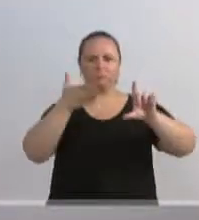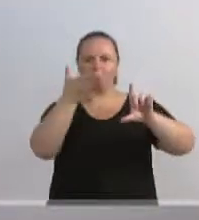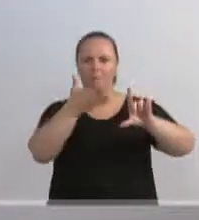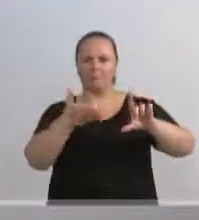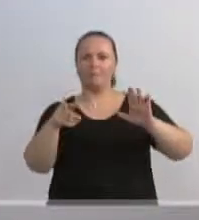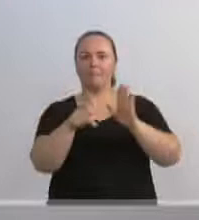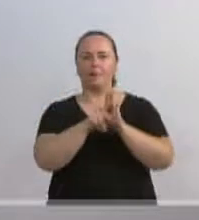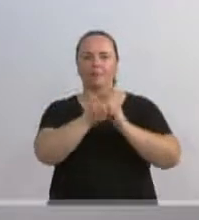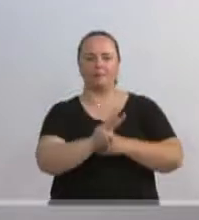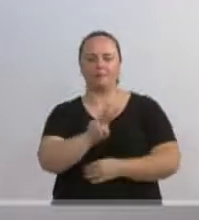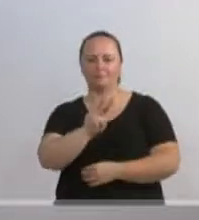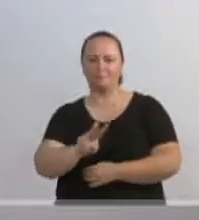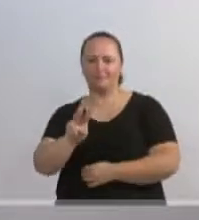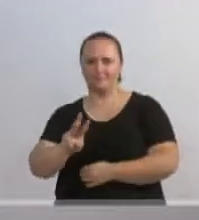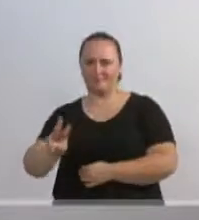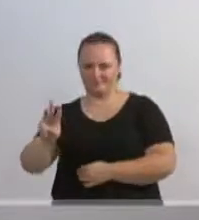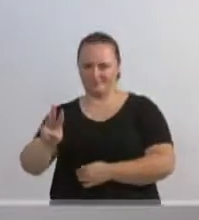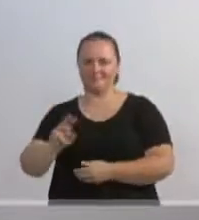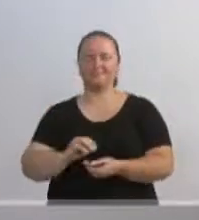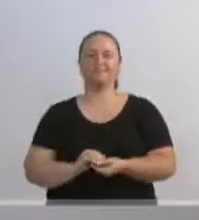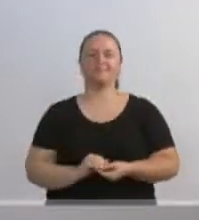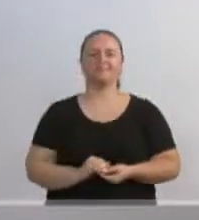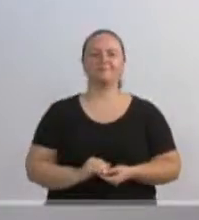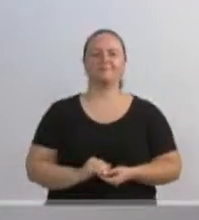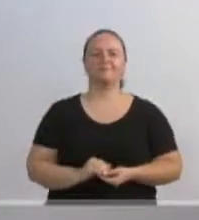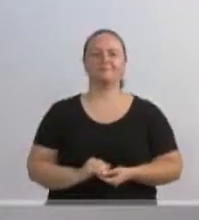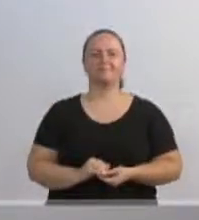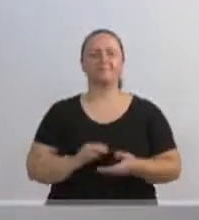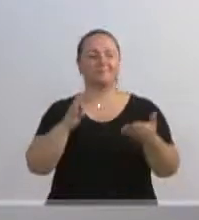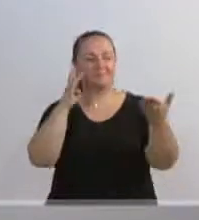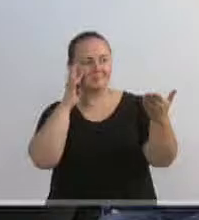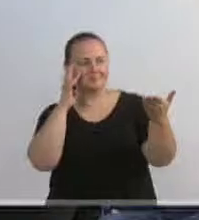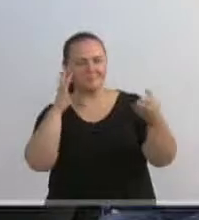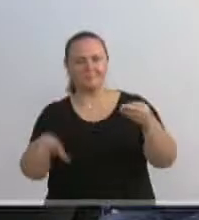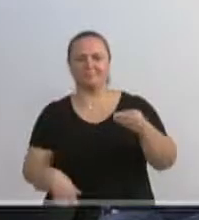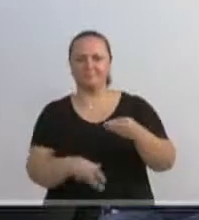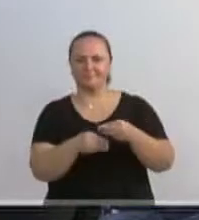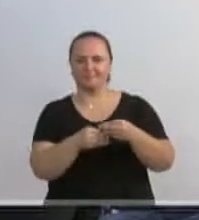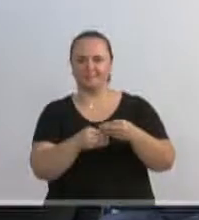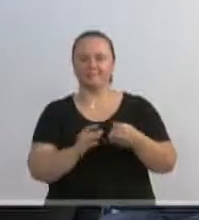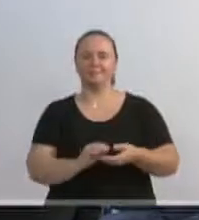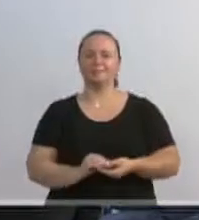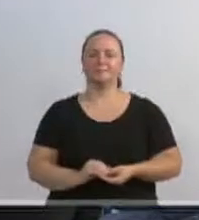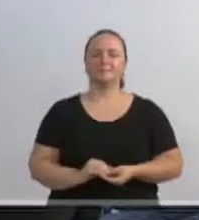câmara municipal antes de prosseguir eu quero ouvir a parte